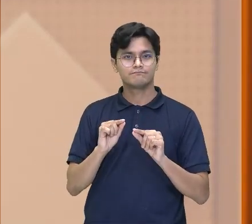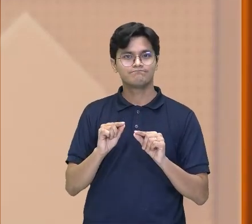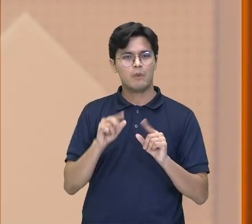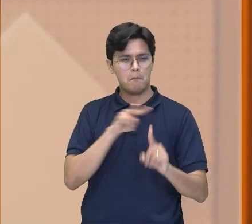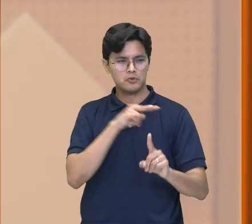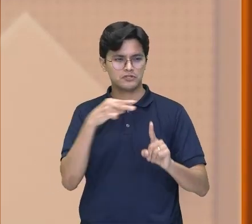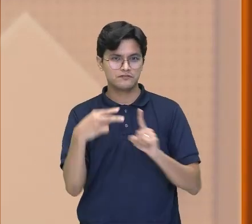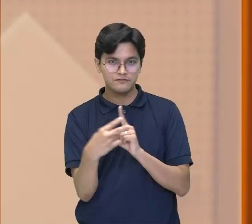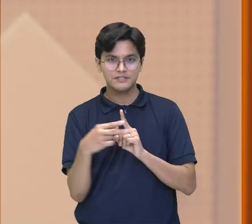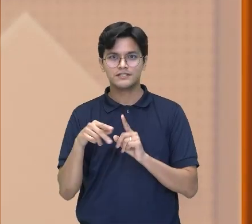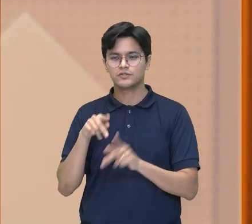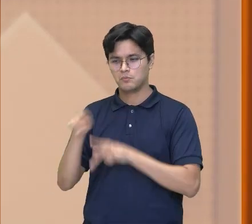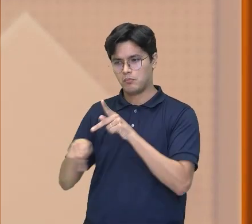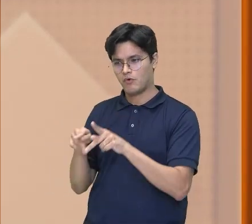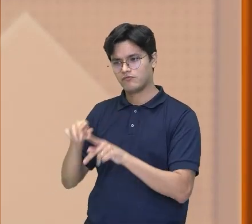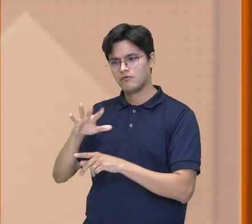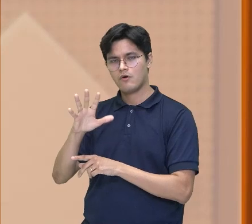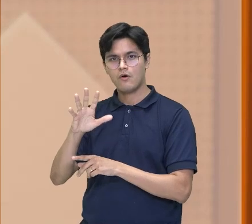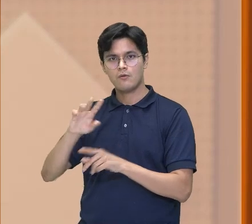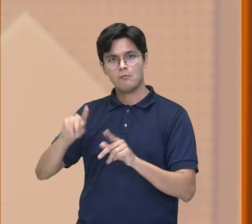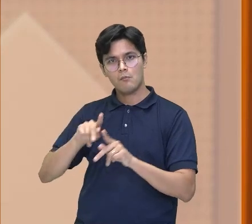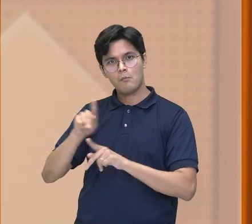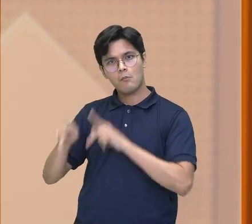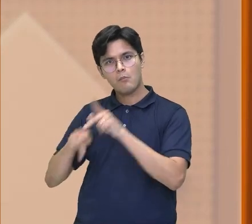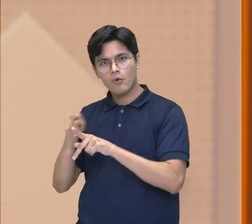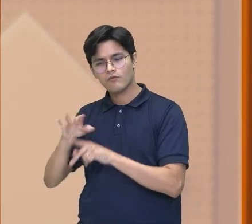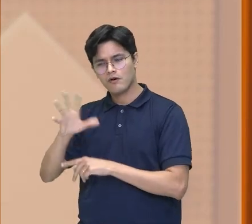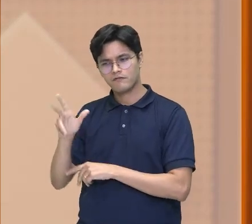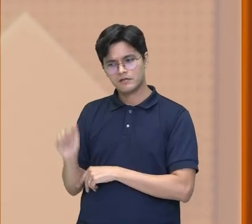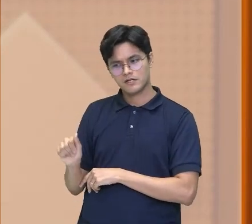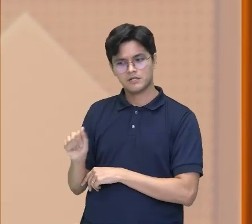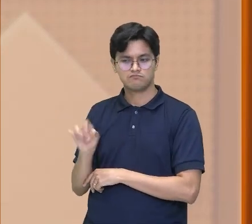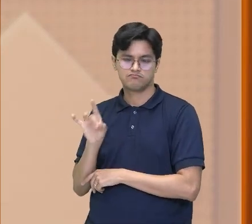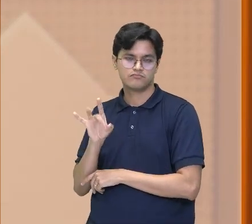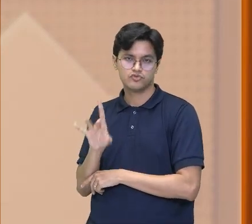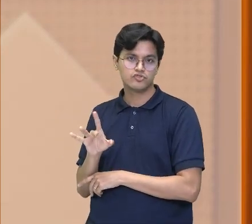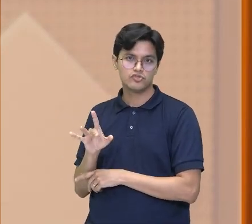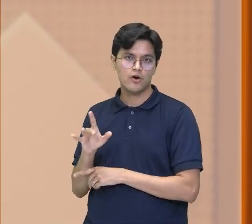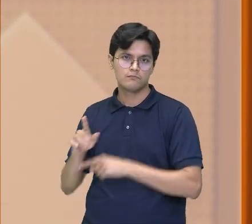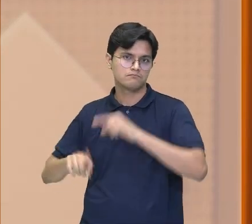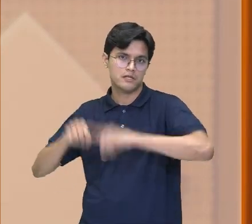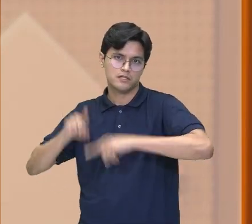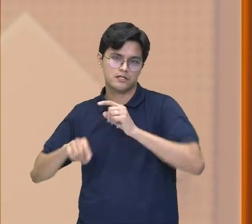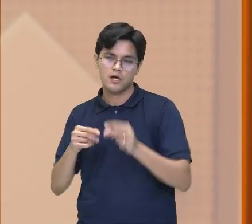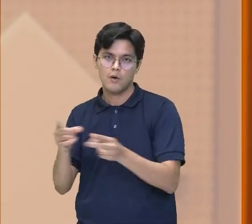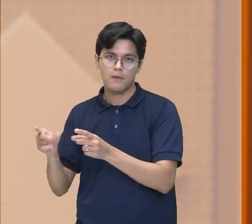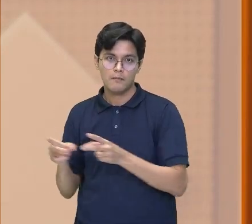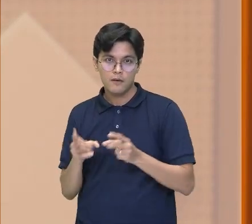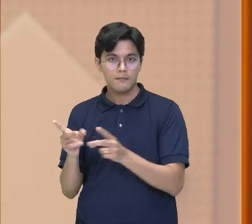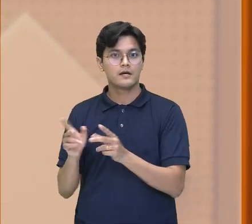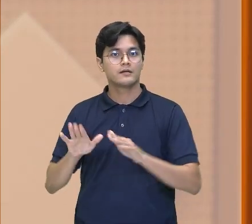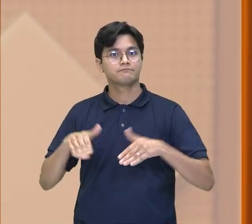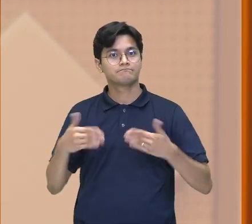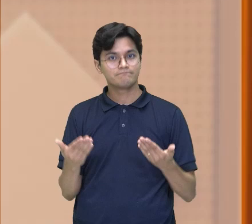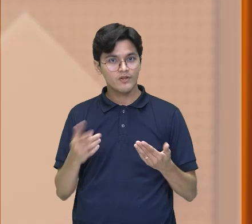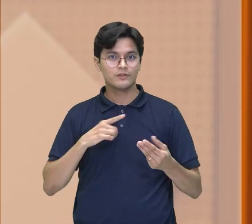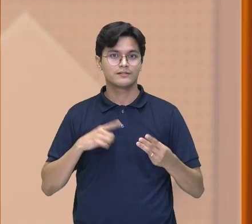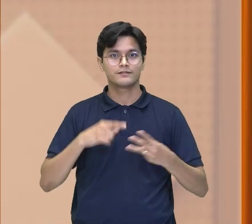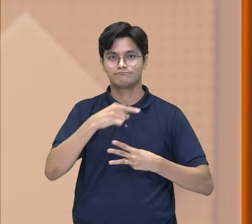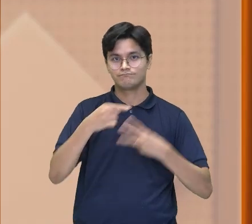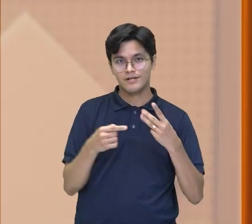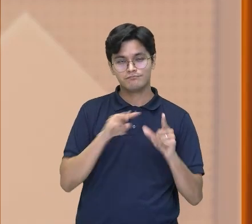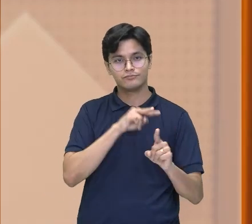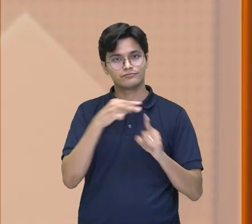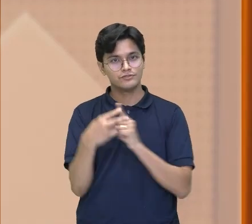essas características atribuídas aos africanos pelos europeus eram justamente para tentar justificar